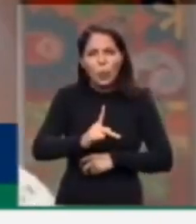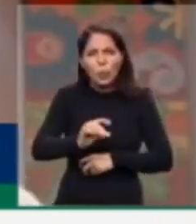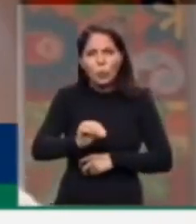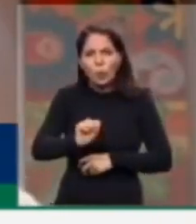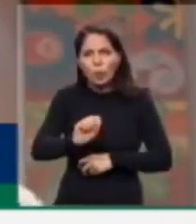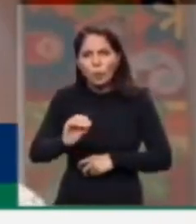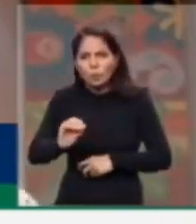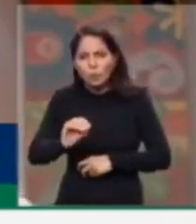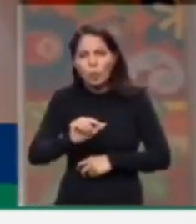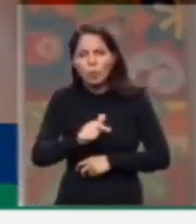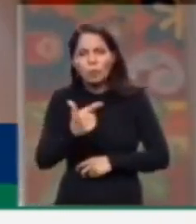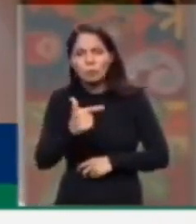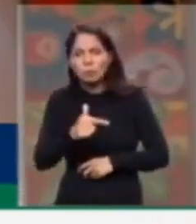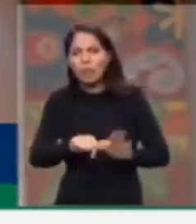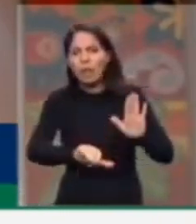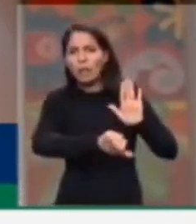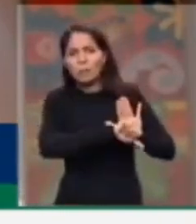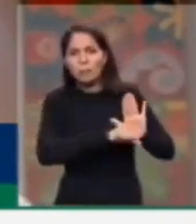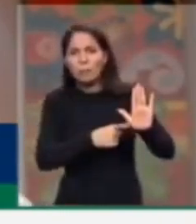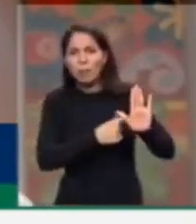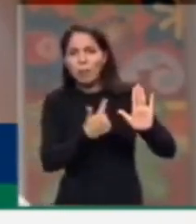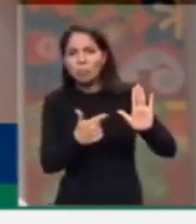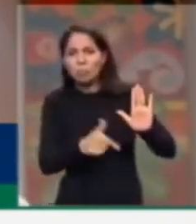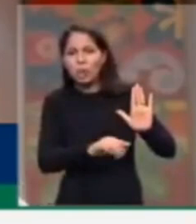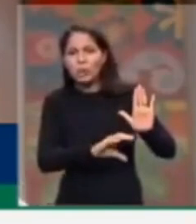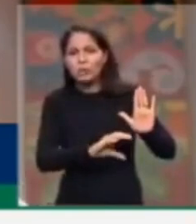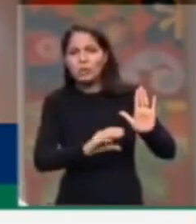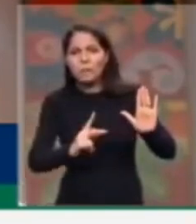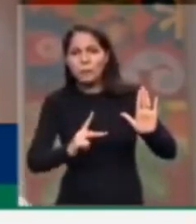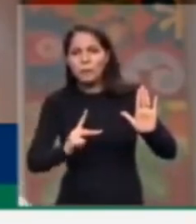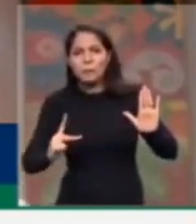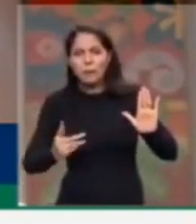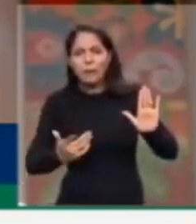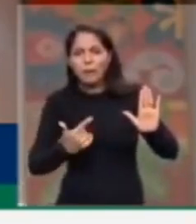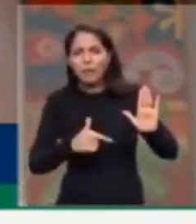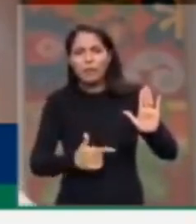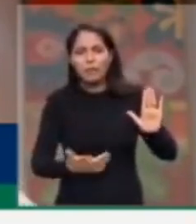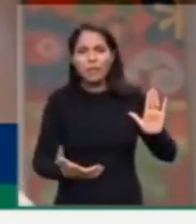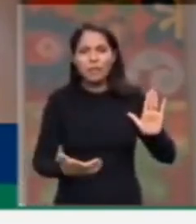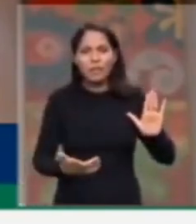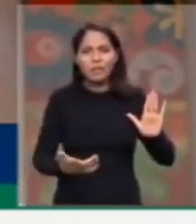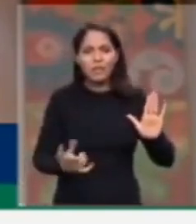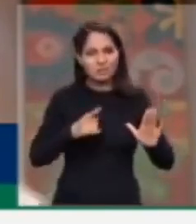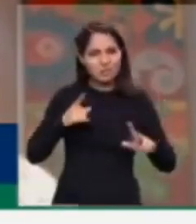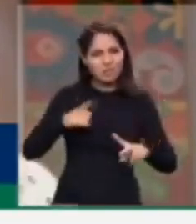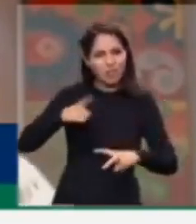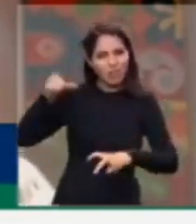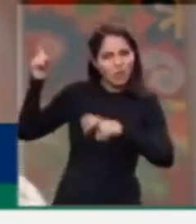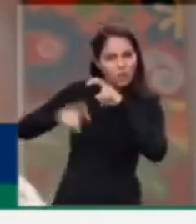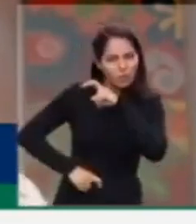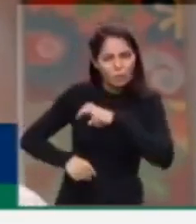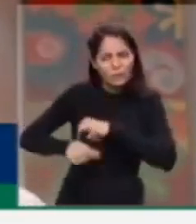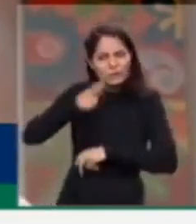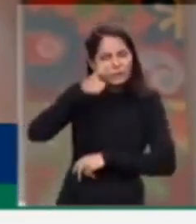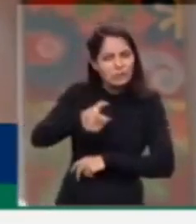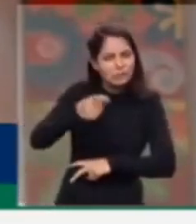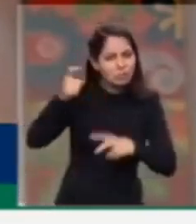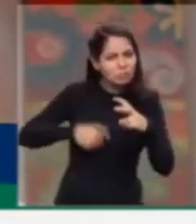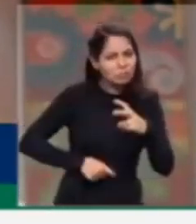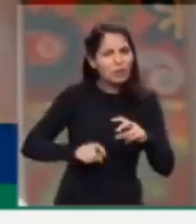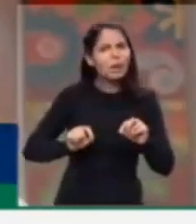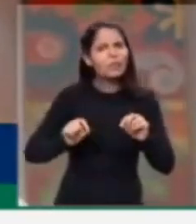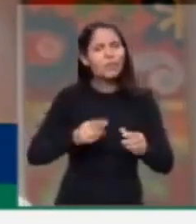crime inexistente no Código Penal, que é o estupro sem a intenção de estuprar. Não sei quem conhece esse